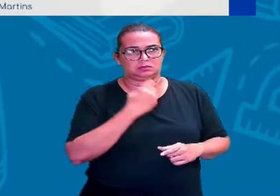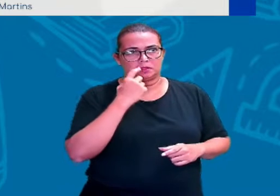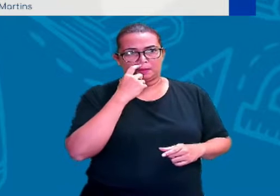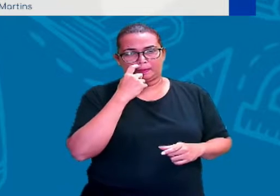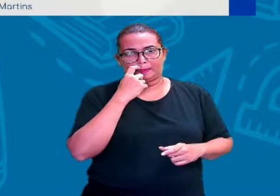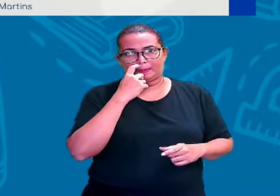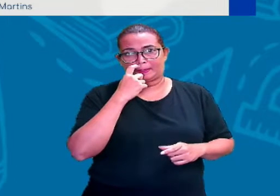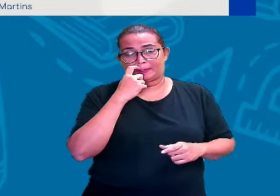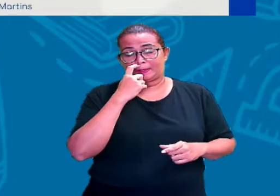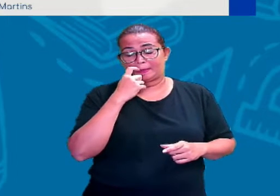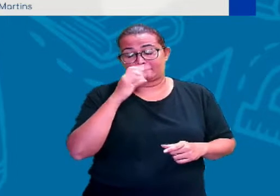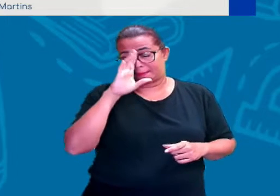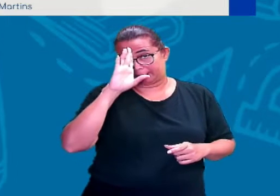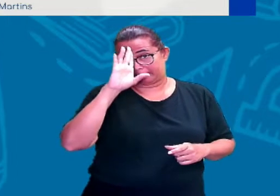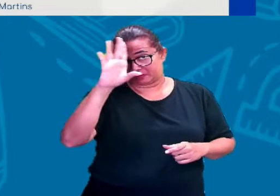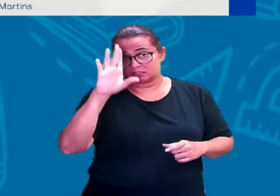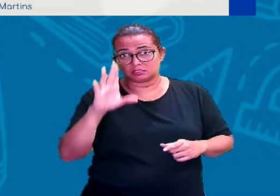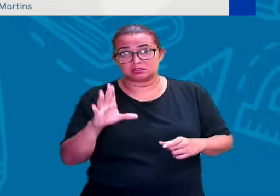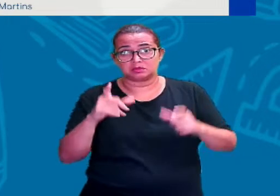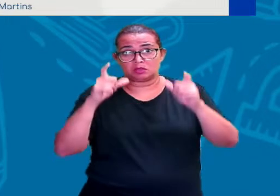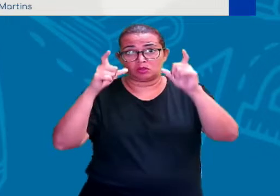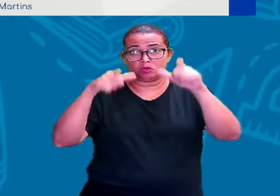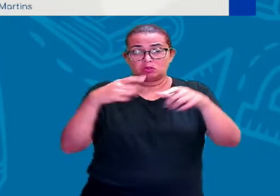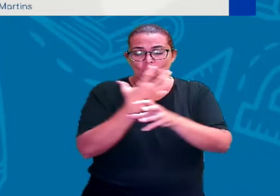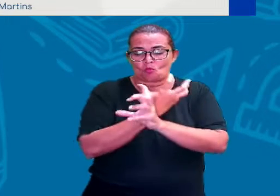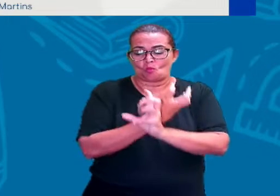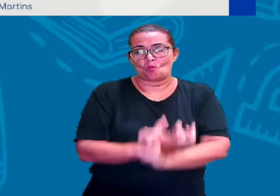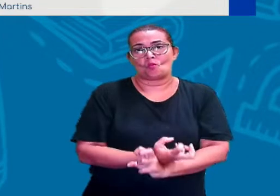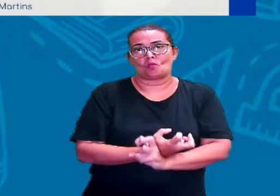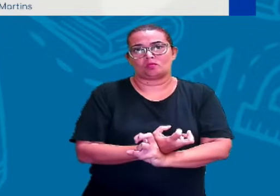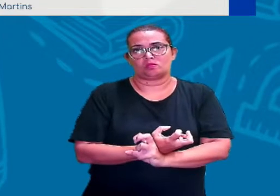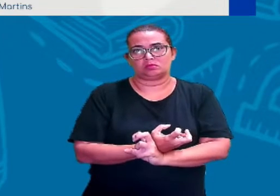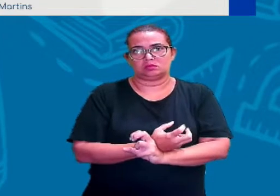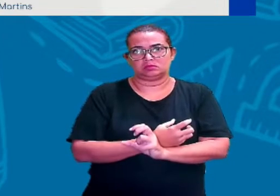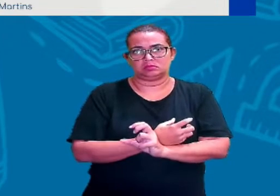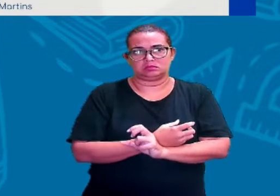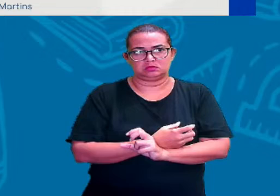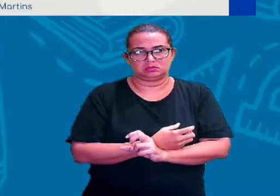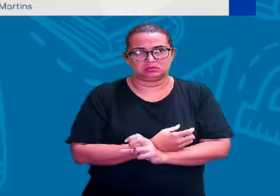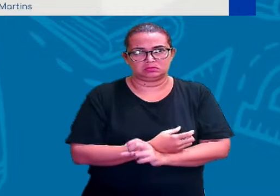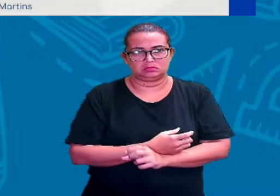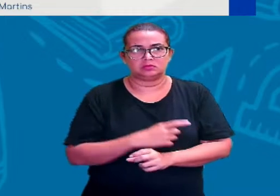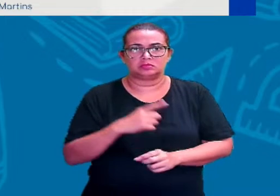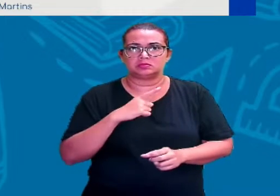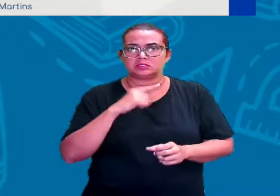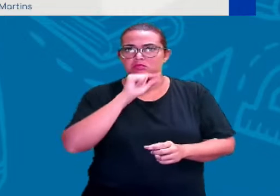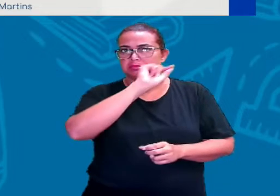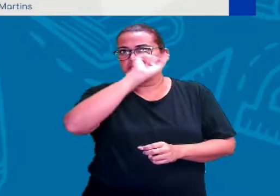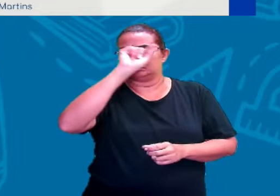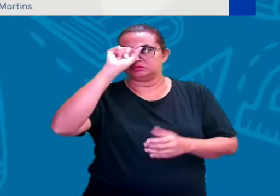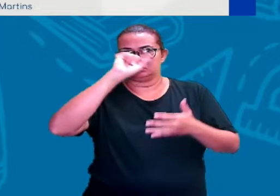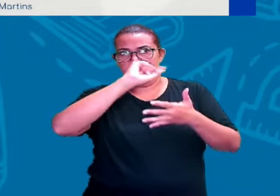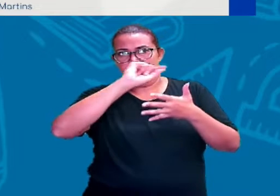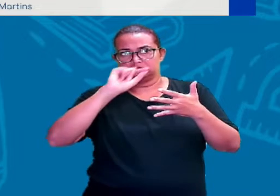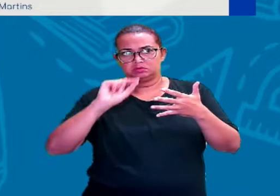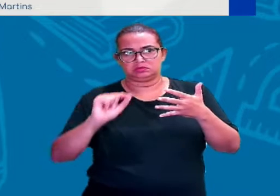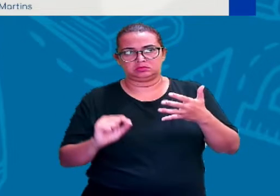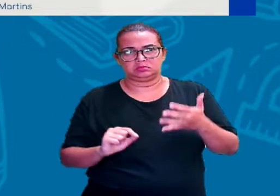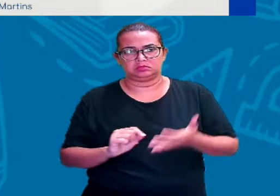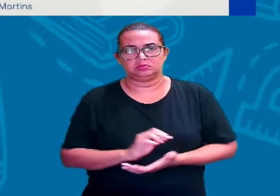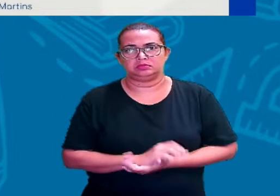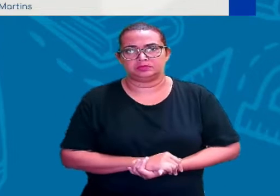no sertão de Pernambuco, tá? Então a gente tem aí em Cabrobó, a gente tem em